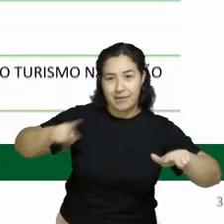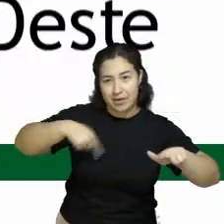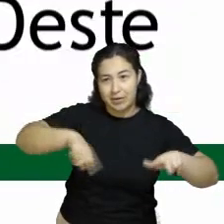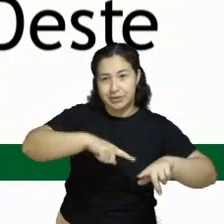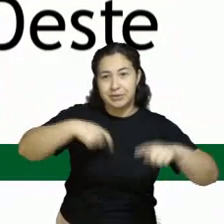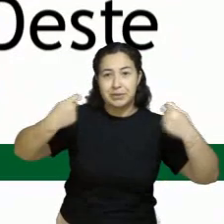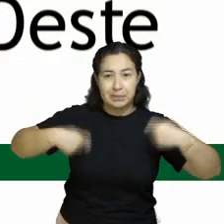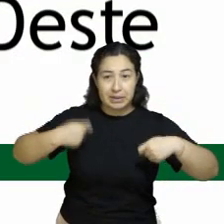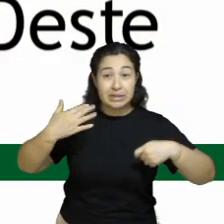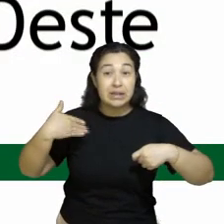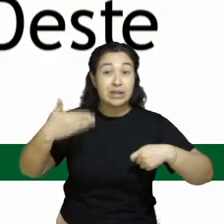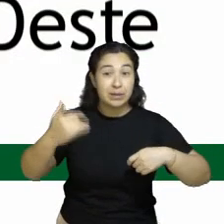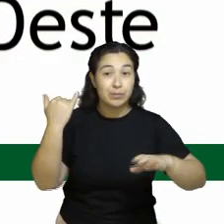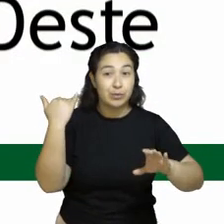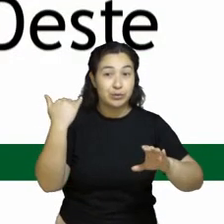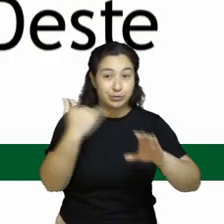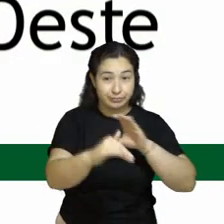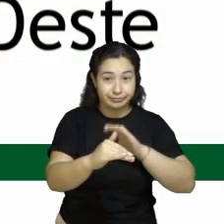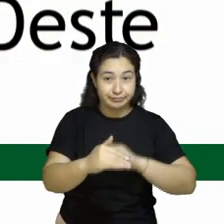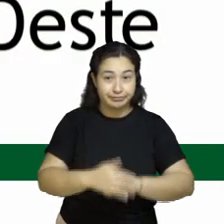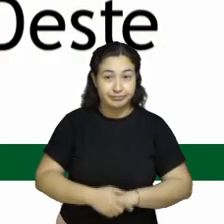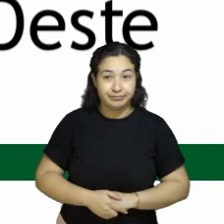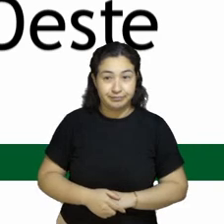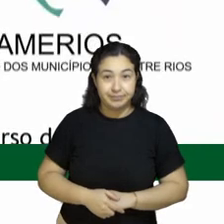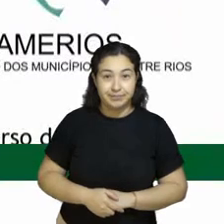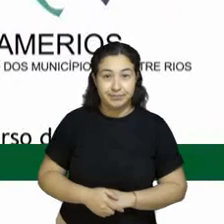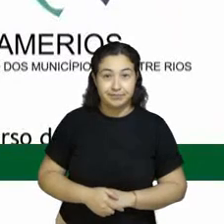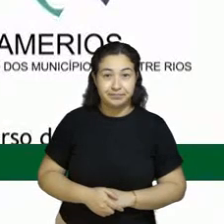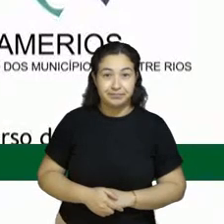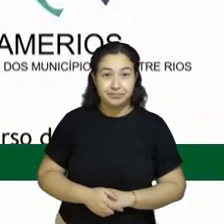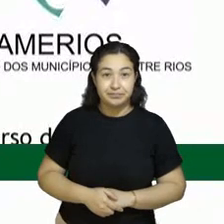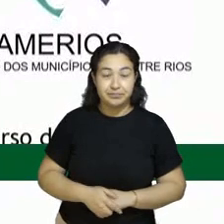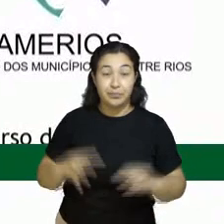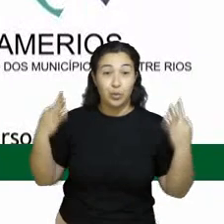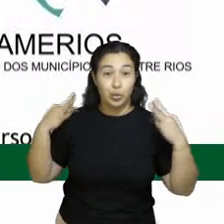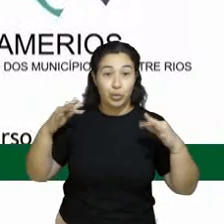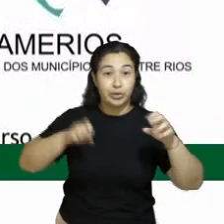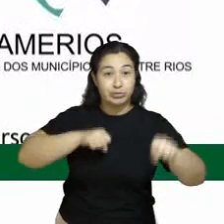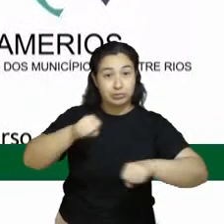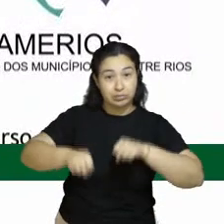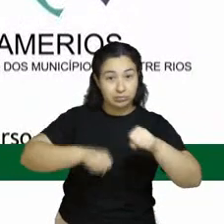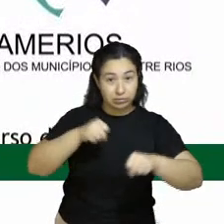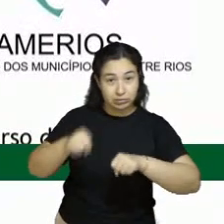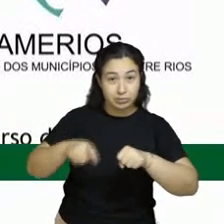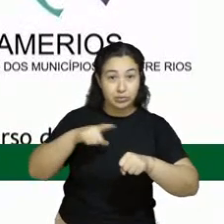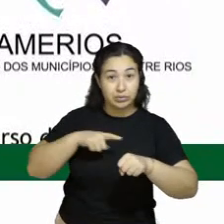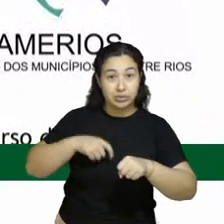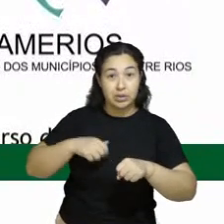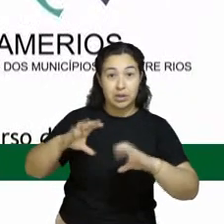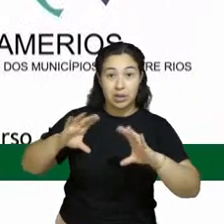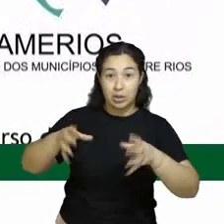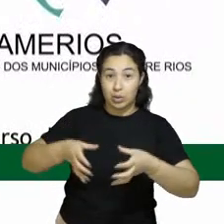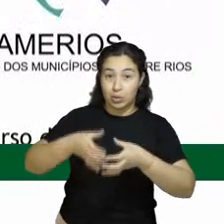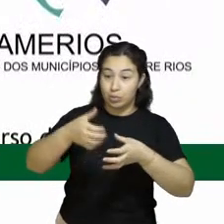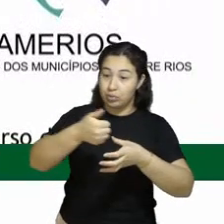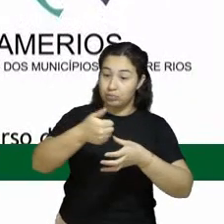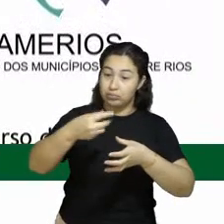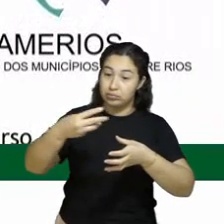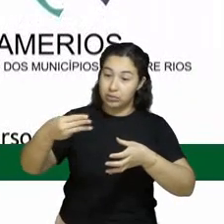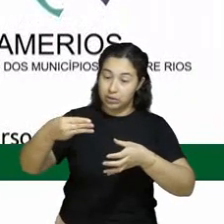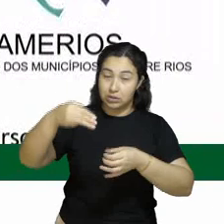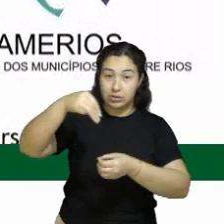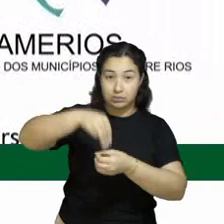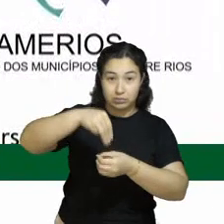repassa para todos vocês. Dentro do cicloturismo Velho Oeste, então nós temos, são 13 municípios que fazem parte do